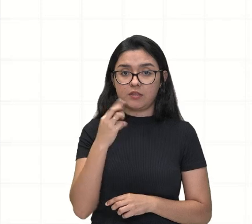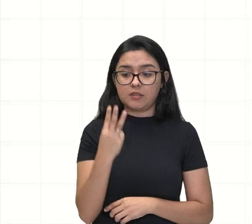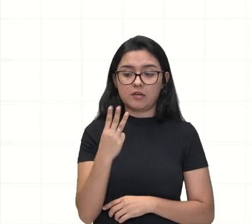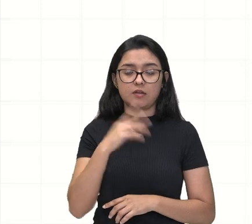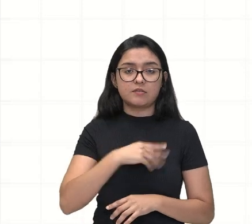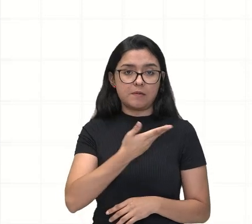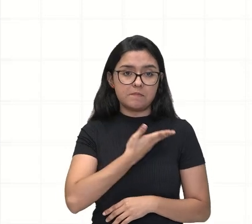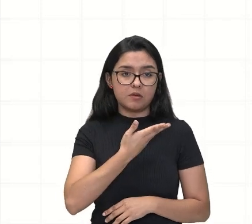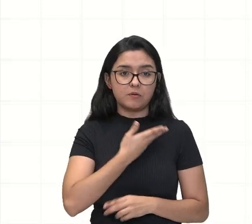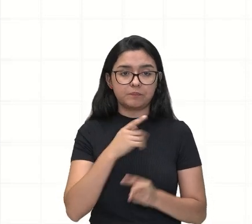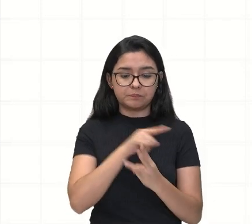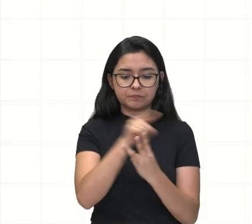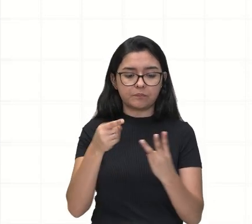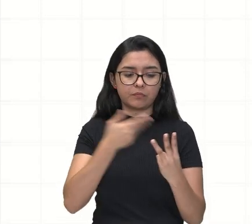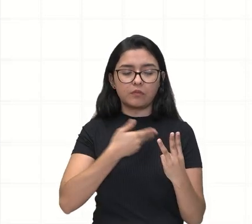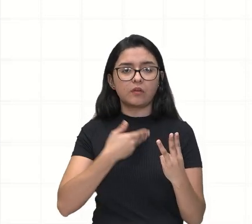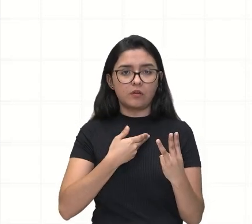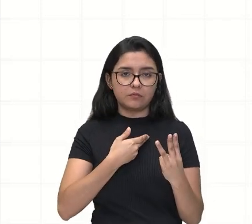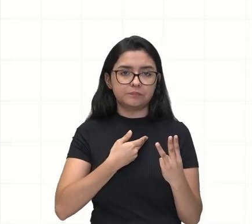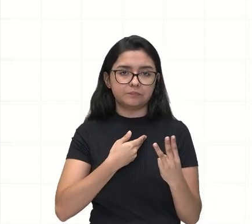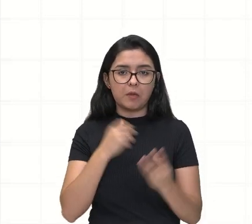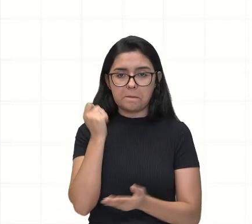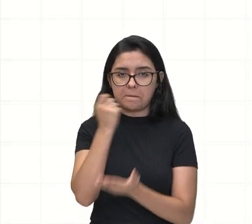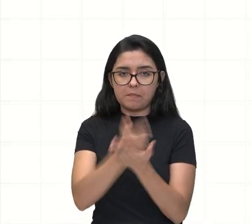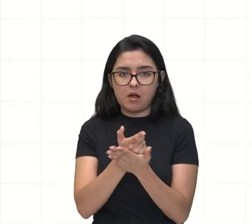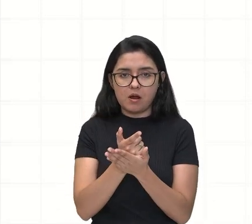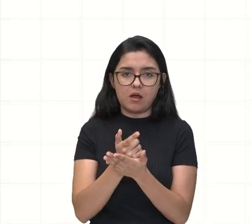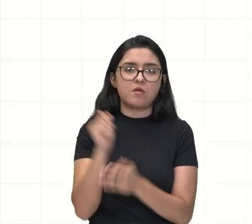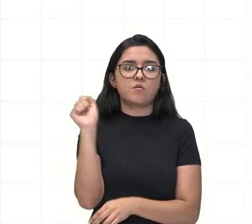importante. 3 amigos dividiram a conta entre eles. Beleza?